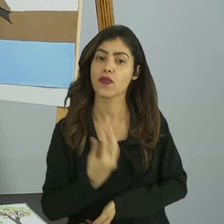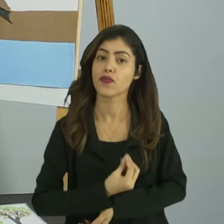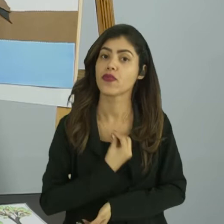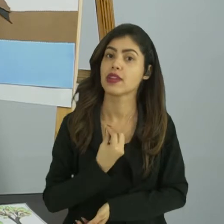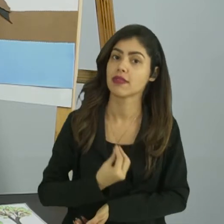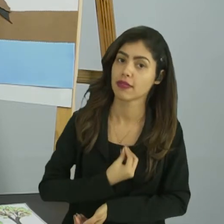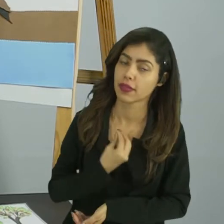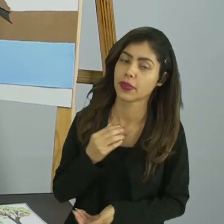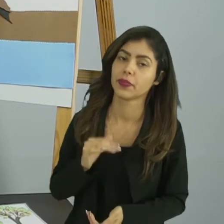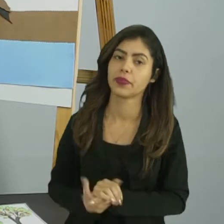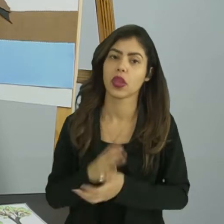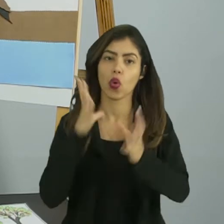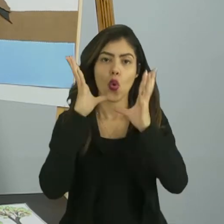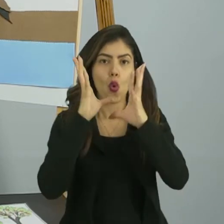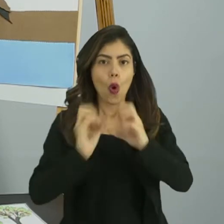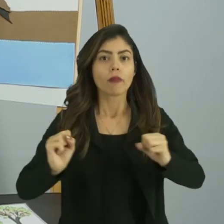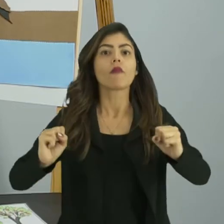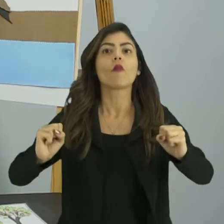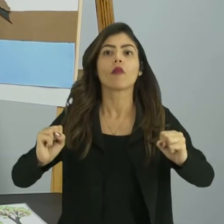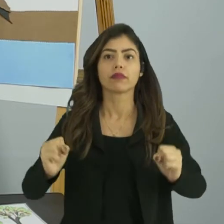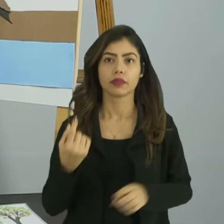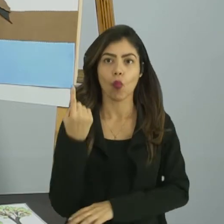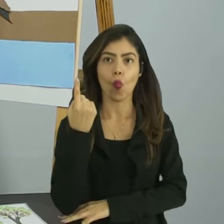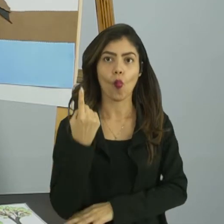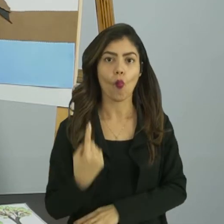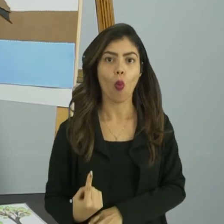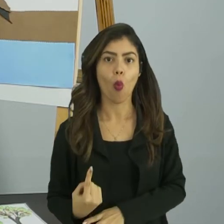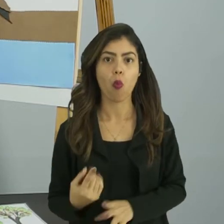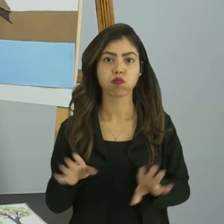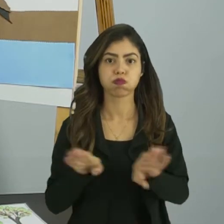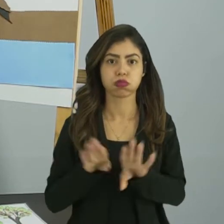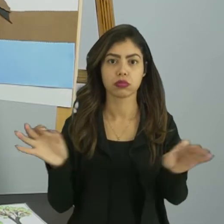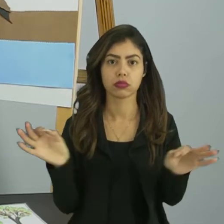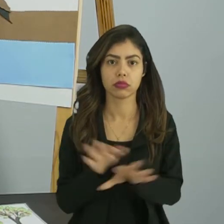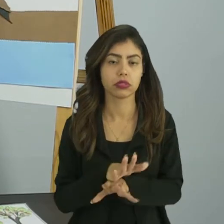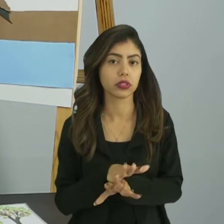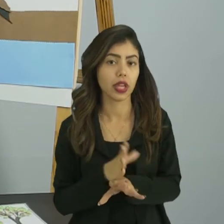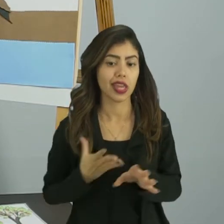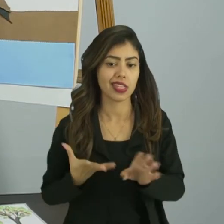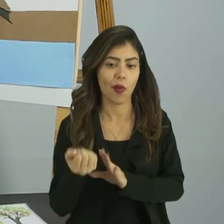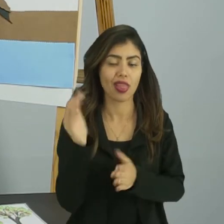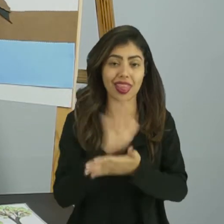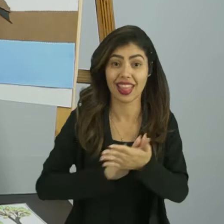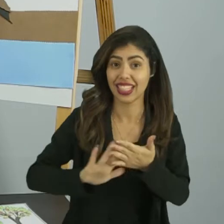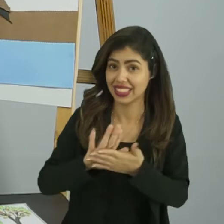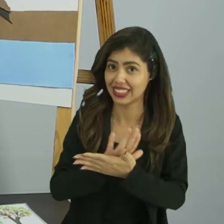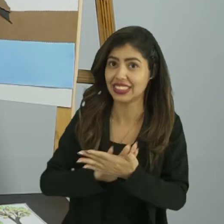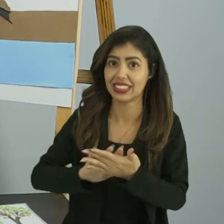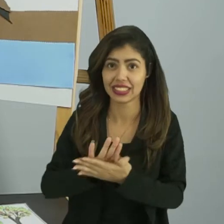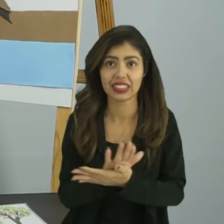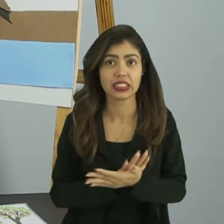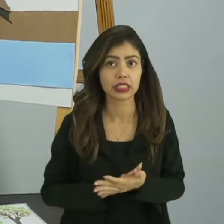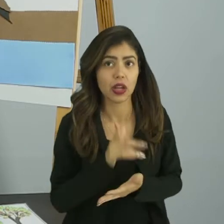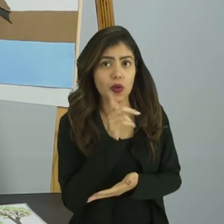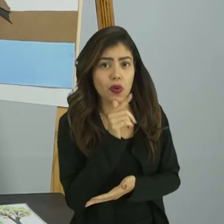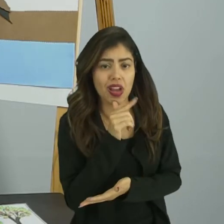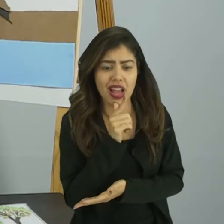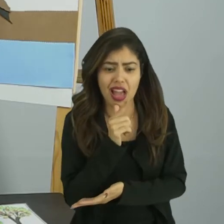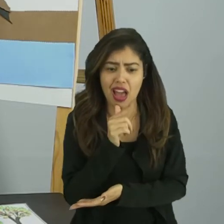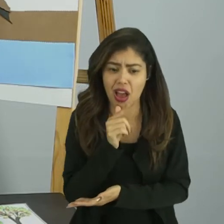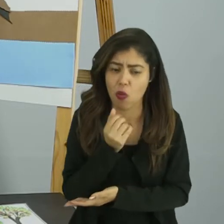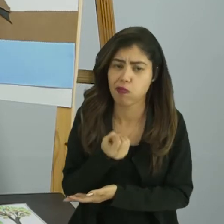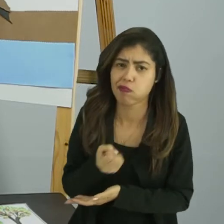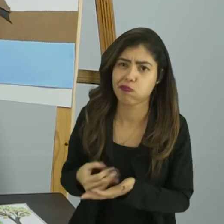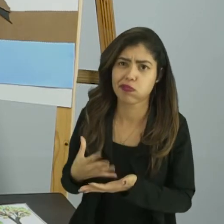é? Ela secou tanto, ela precisou tanto de água, mas não recebeu. Ela sentiu tanta sede, mas não